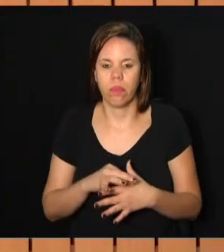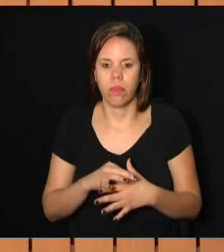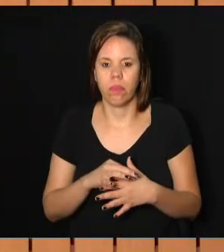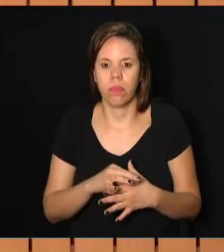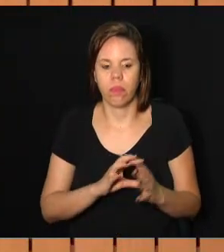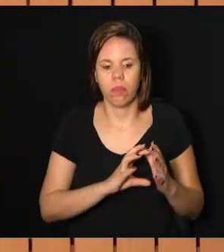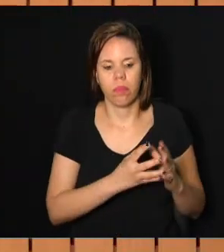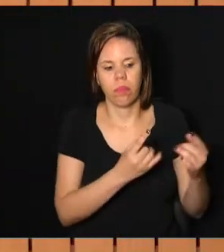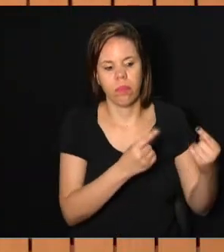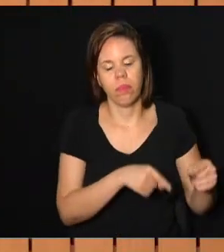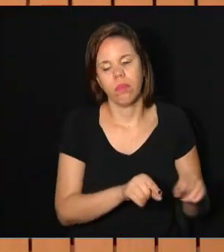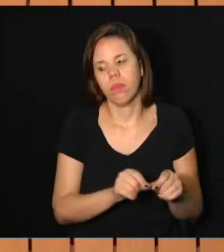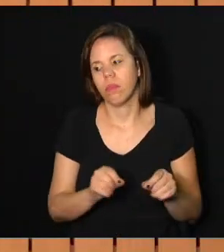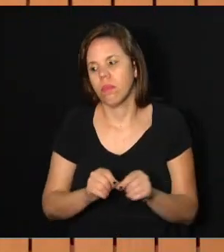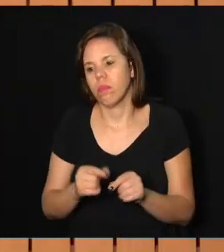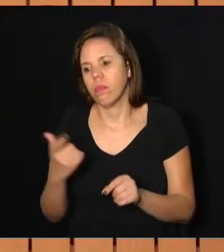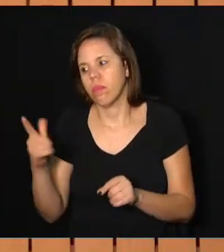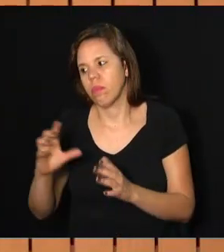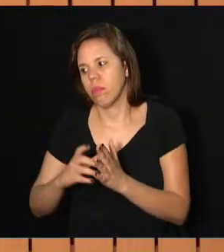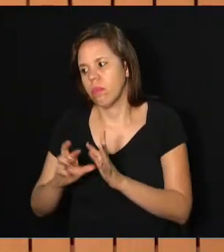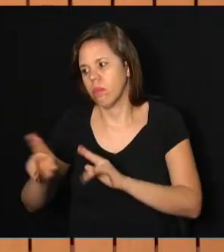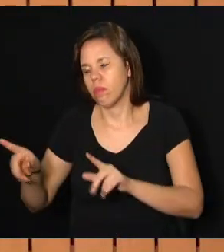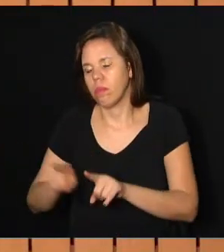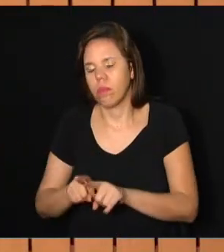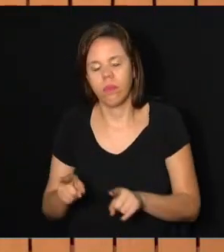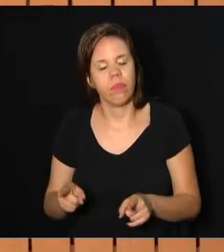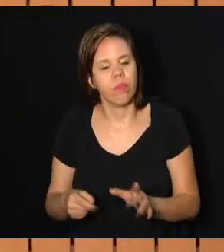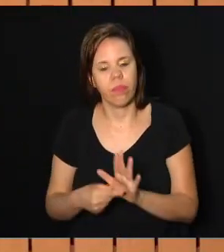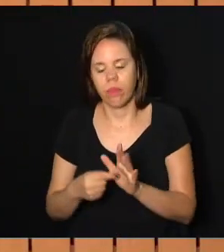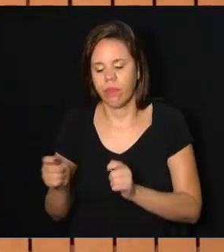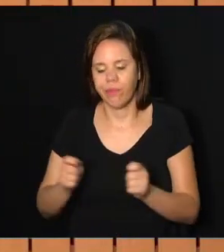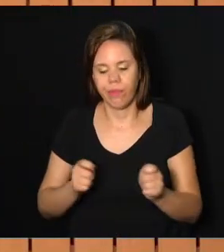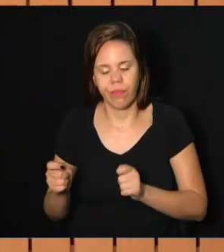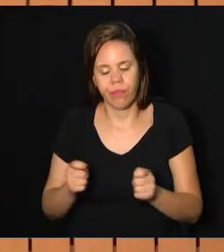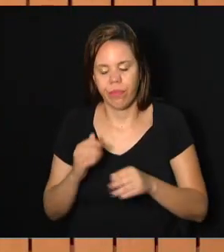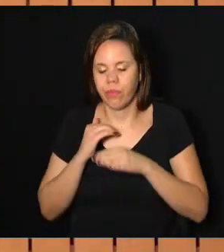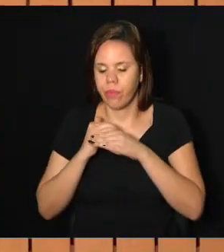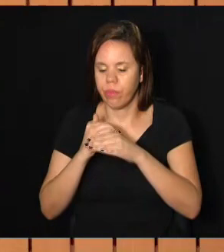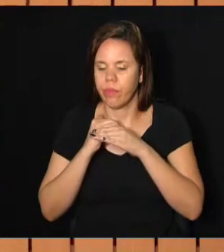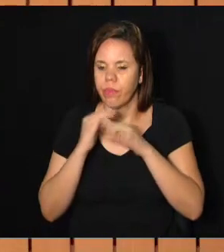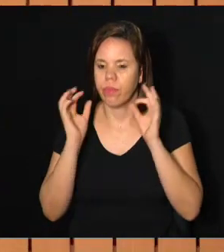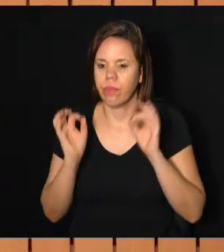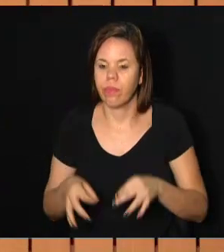oposição uma, ou seja, não vai estabelecer, a princípio, um equilíbrio mais justo.